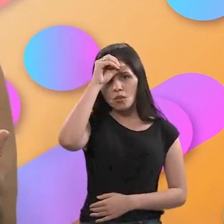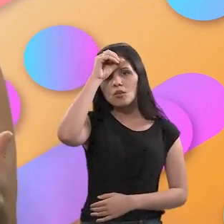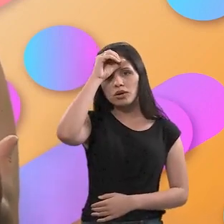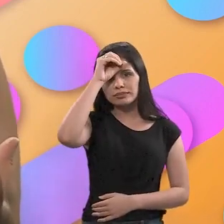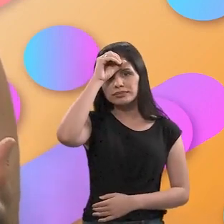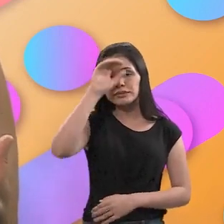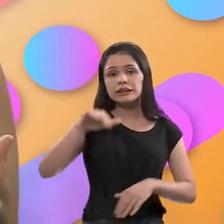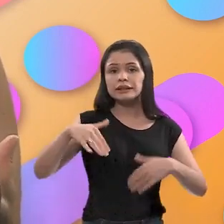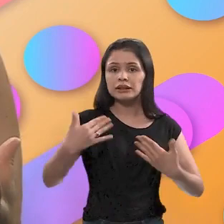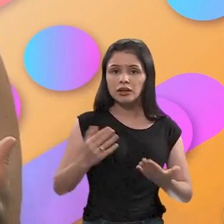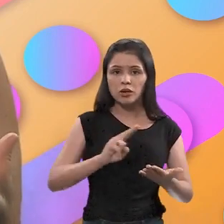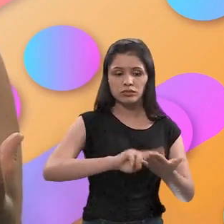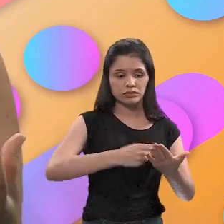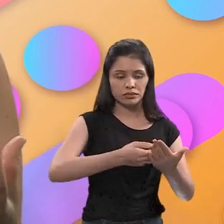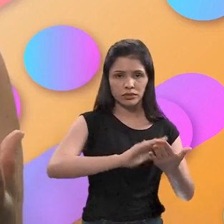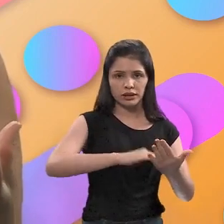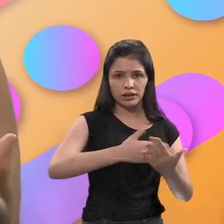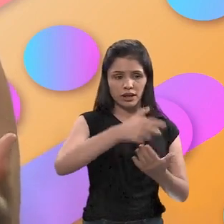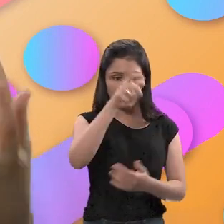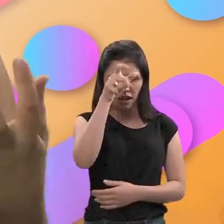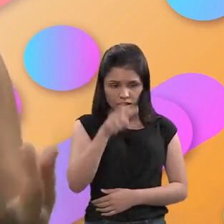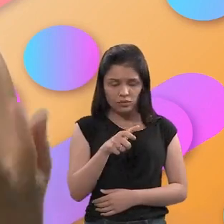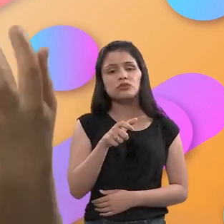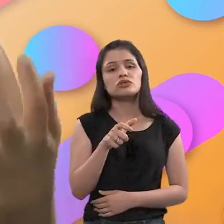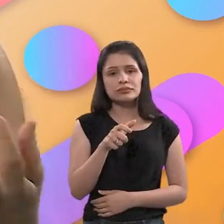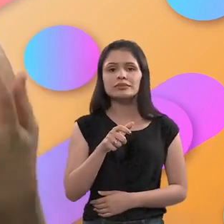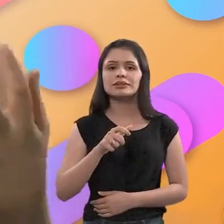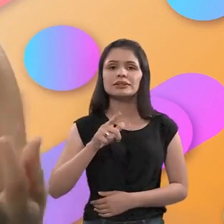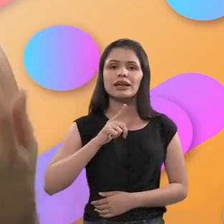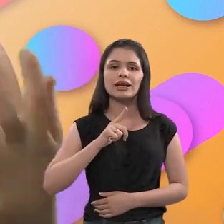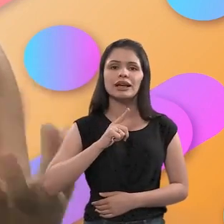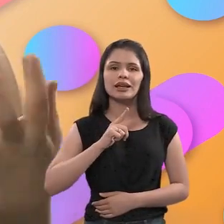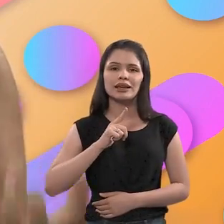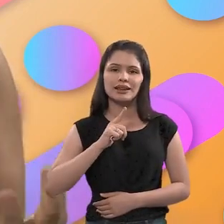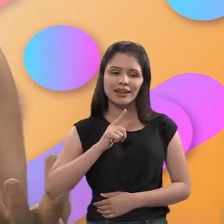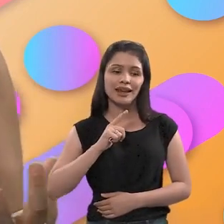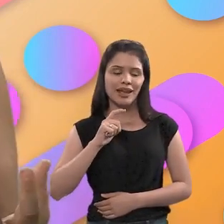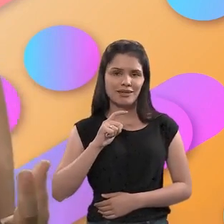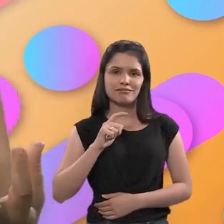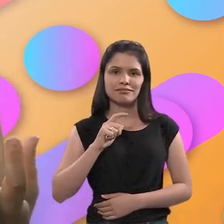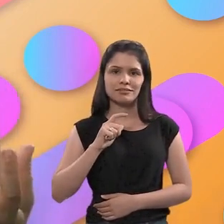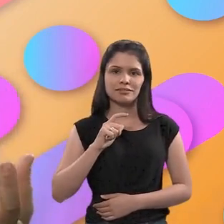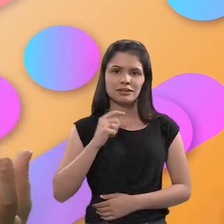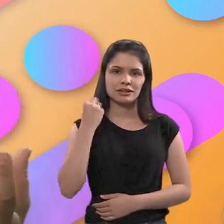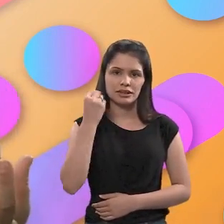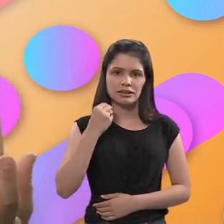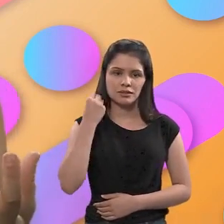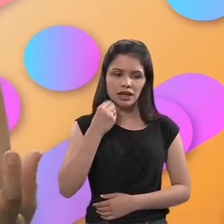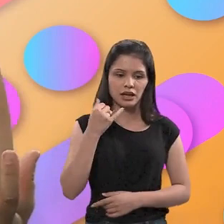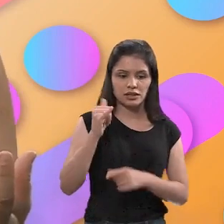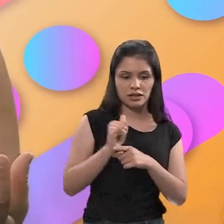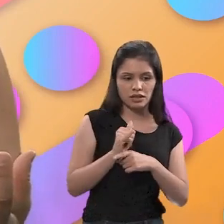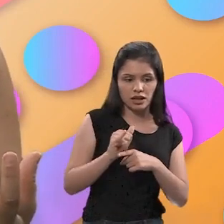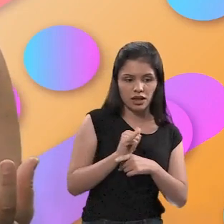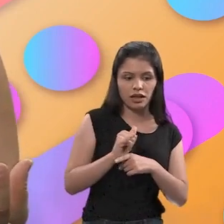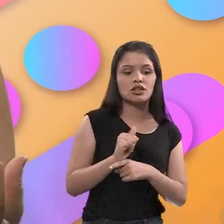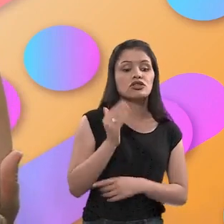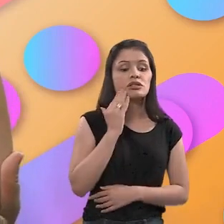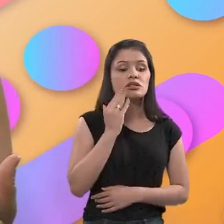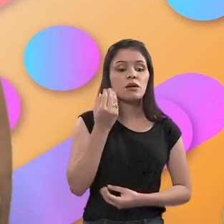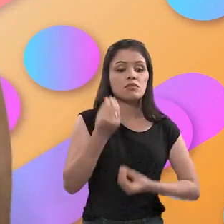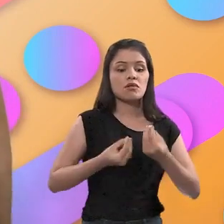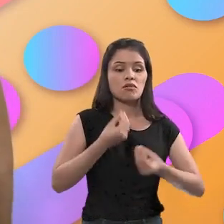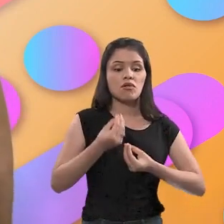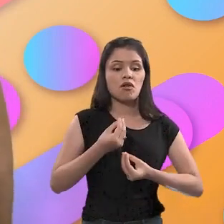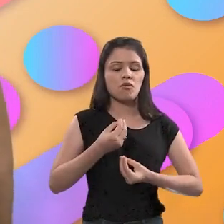ele tem outras estratégias para fazer chegar aquilo que o interlocutor 1 quer que chegue ao interlocutor 2. Às vezes,